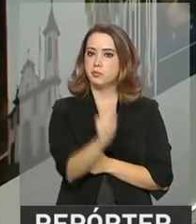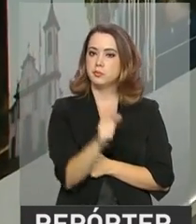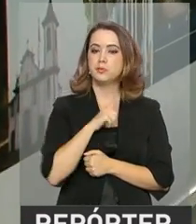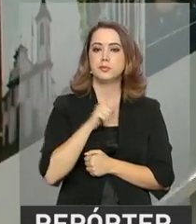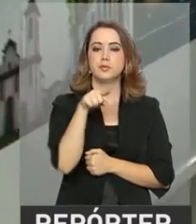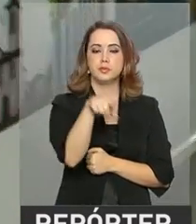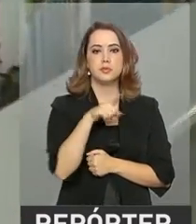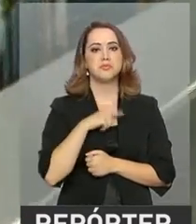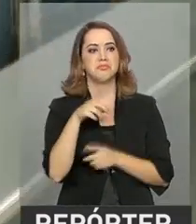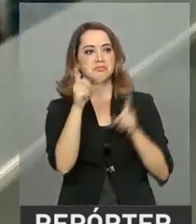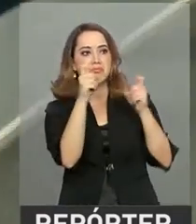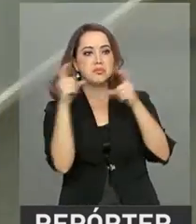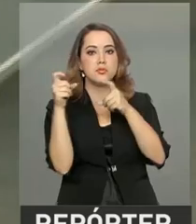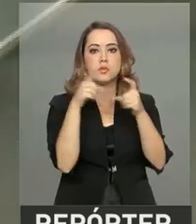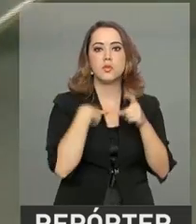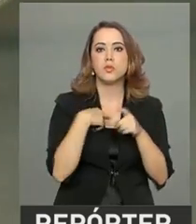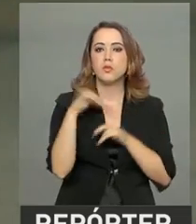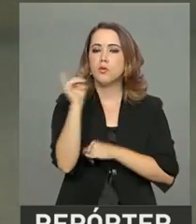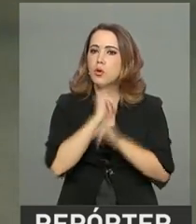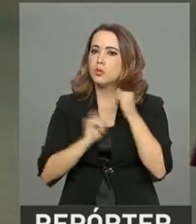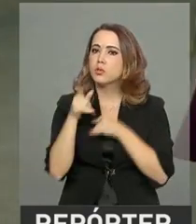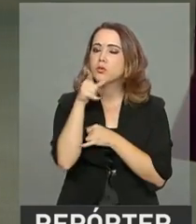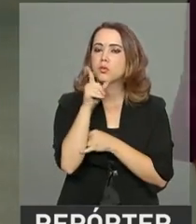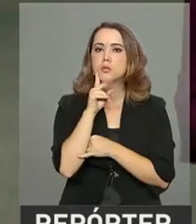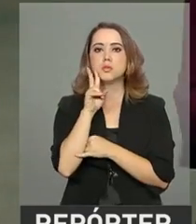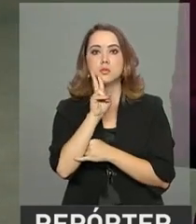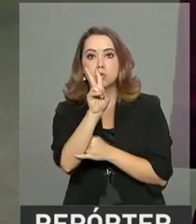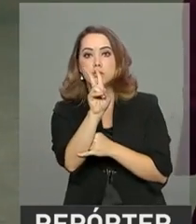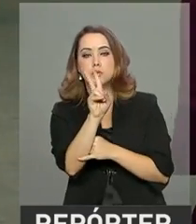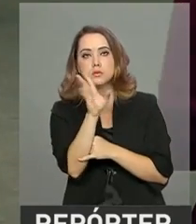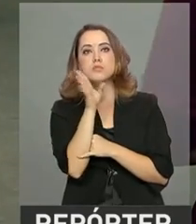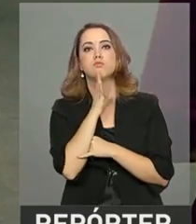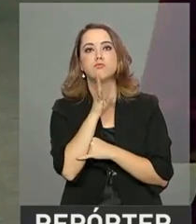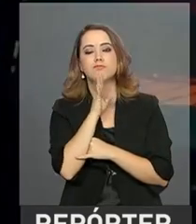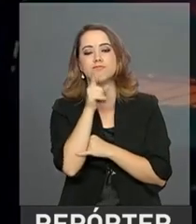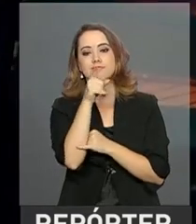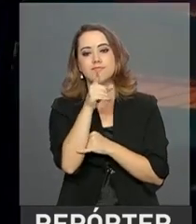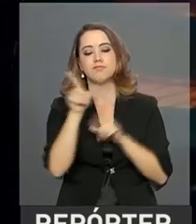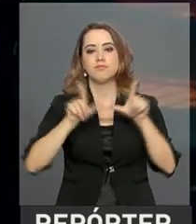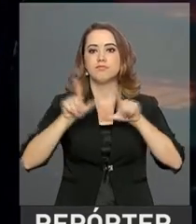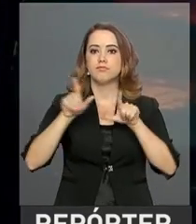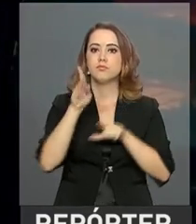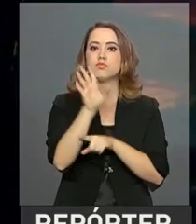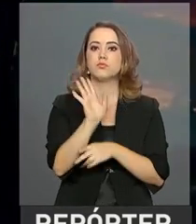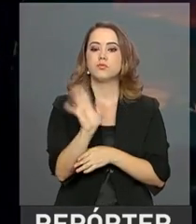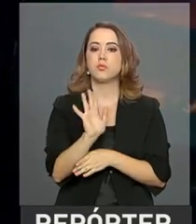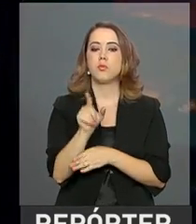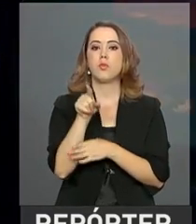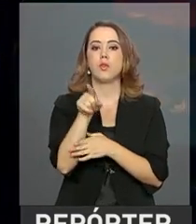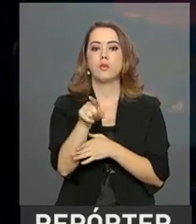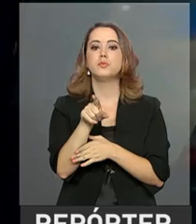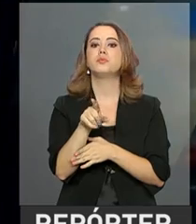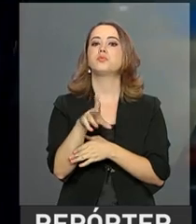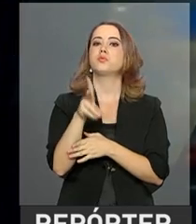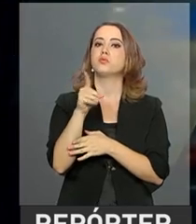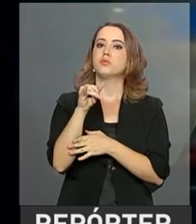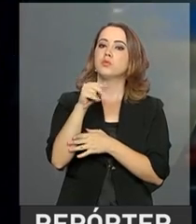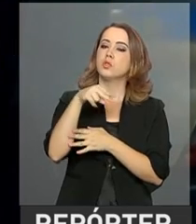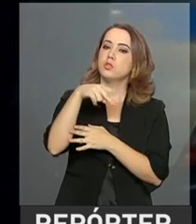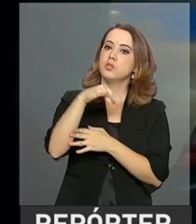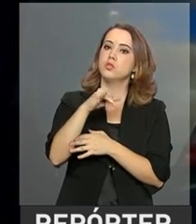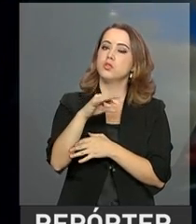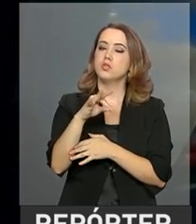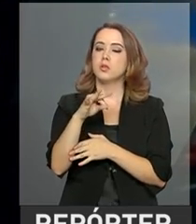e informações do município, o visitante também pode assistir um vídeo da cidade. Diamantina é a cidade natal de